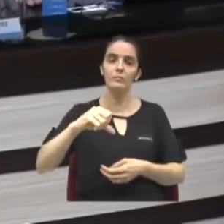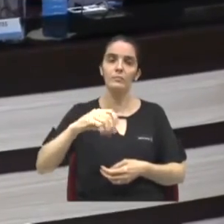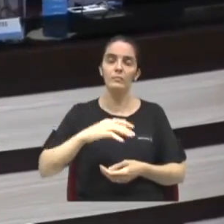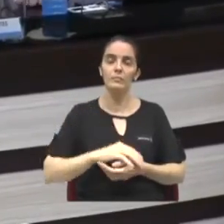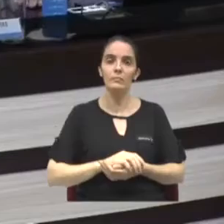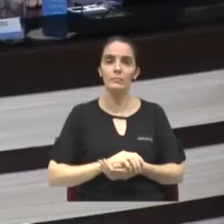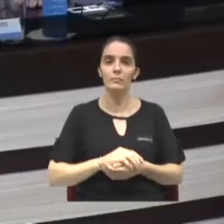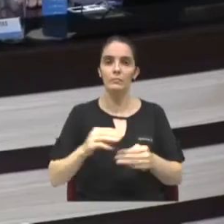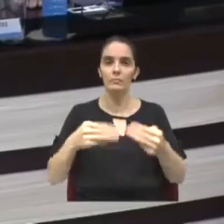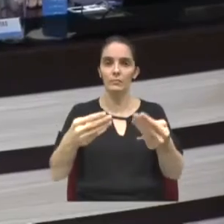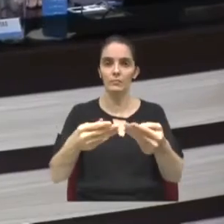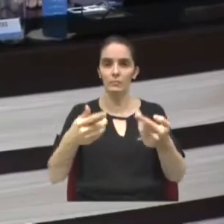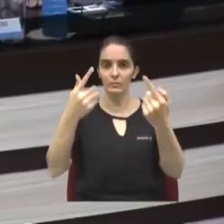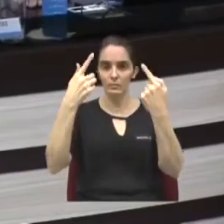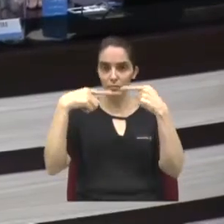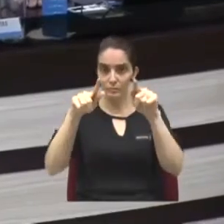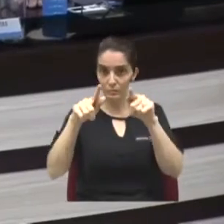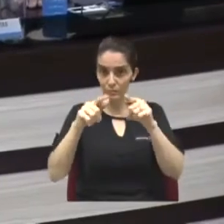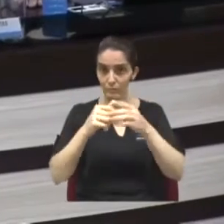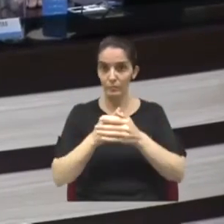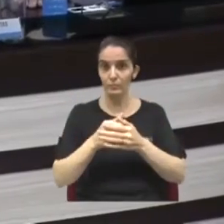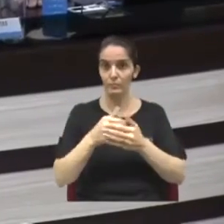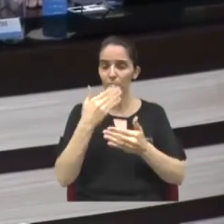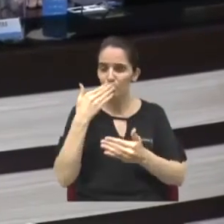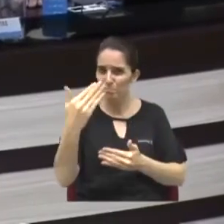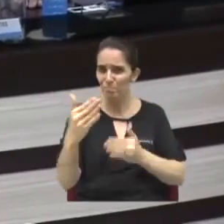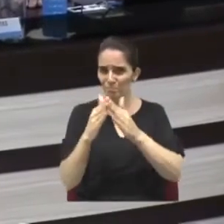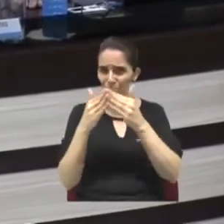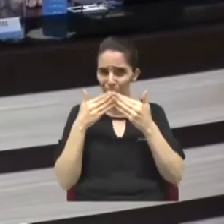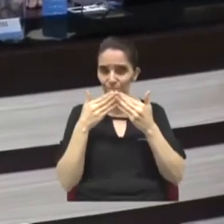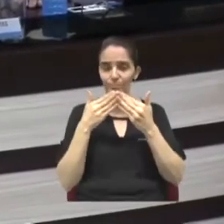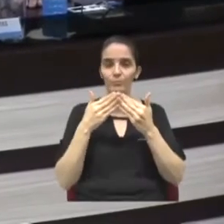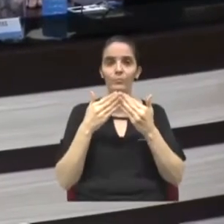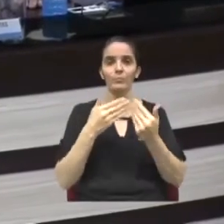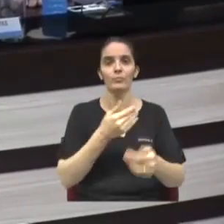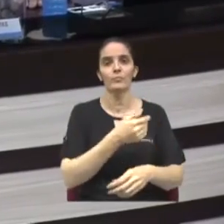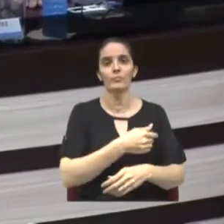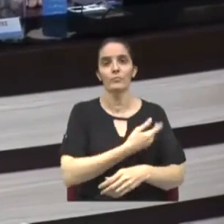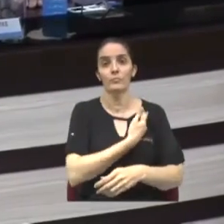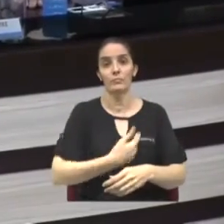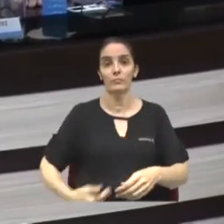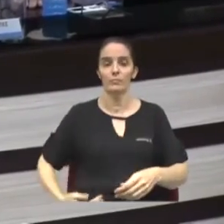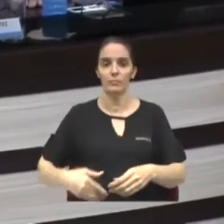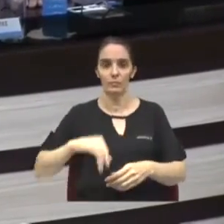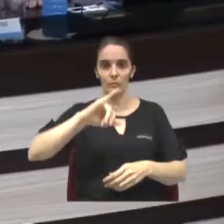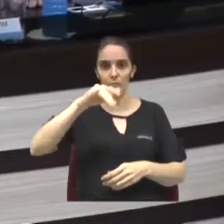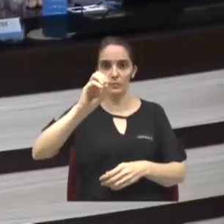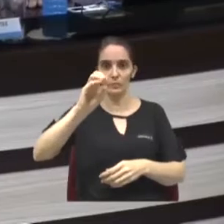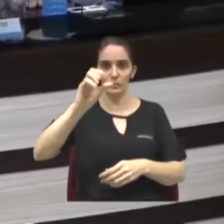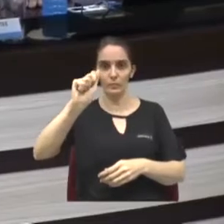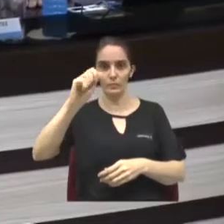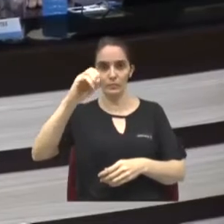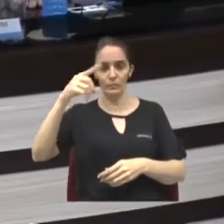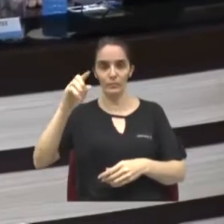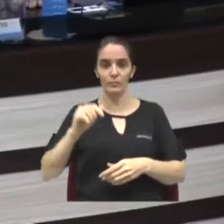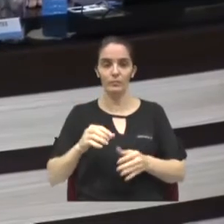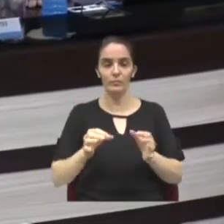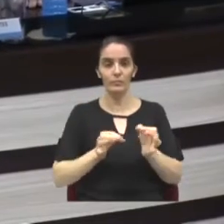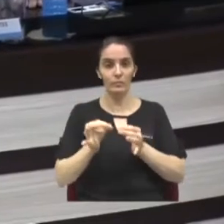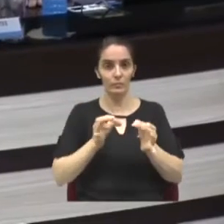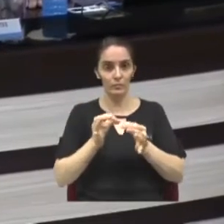65/2019. Moção de apelo ao governador do Estado de São Paulo, João Dória, pela extensão do projeto